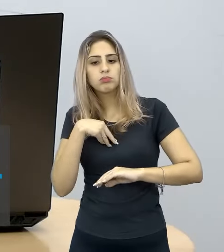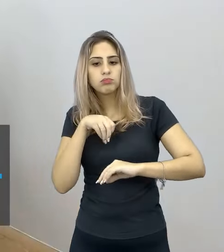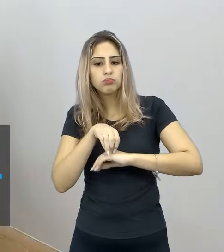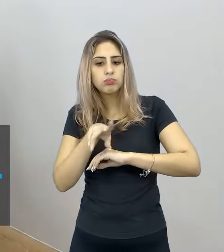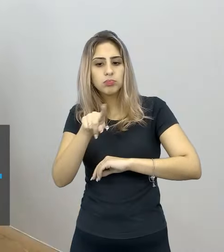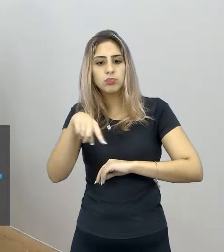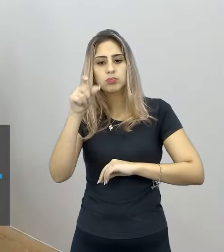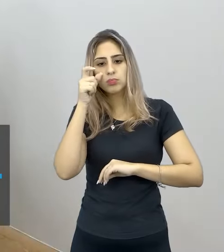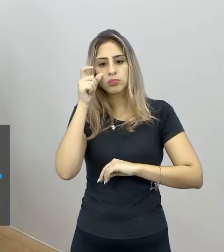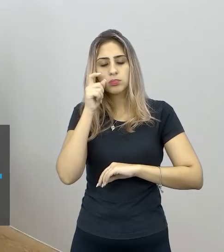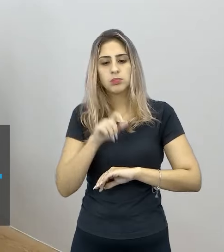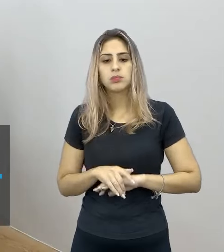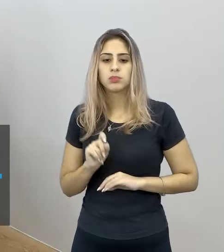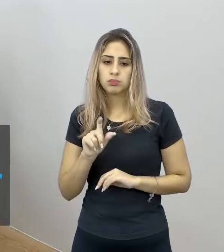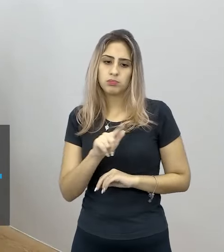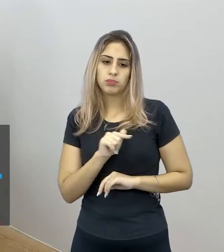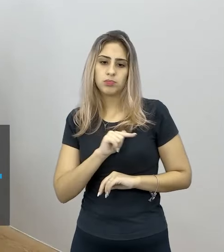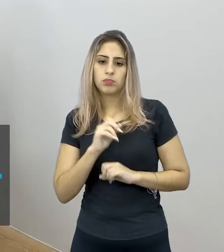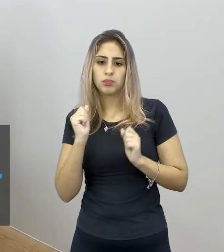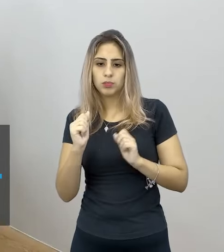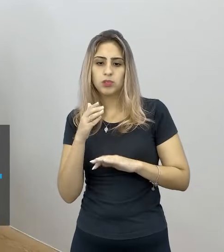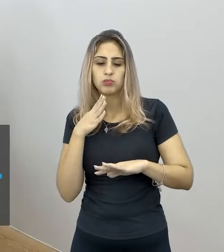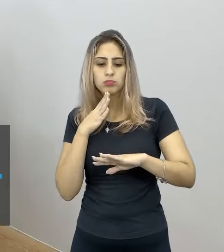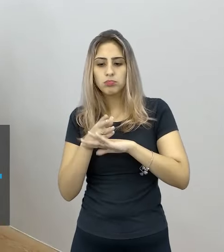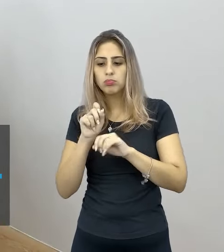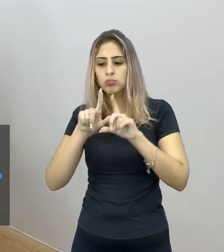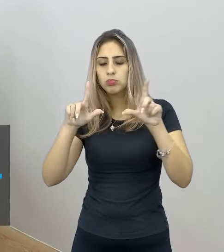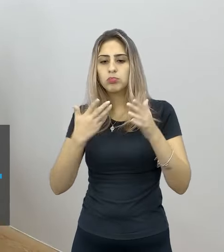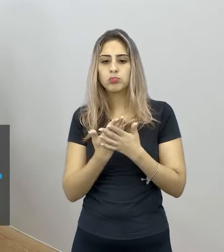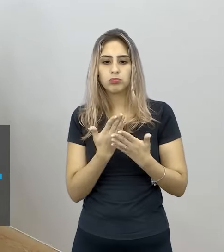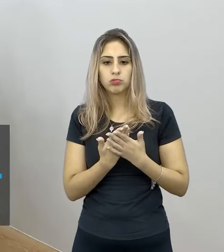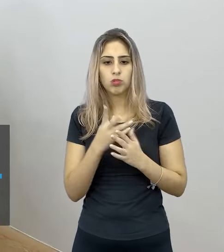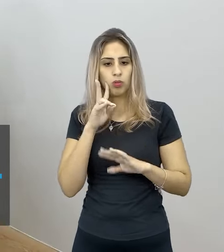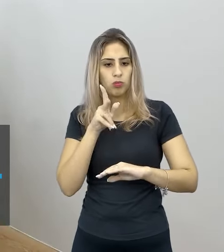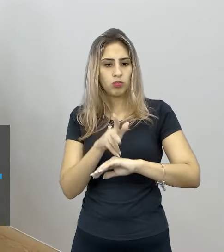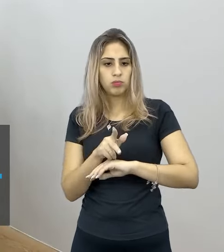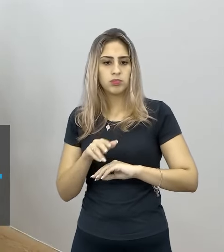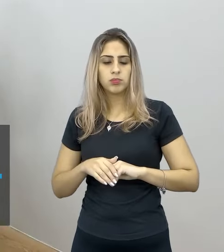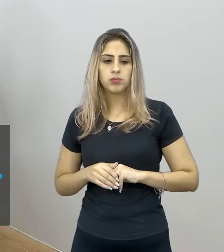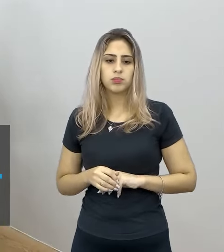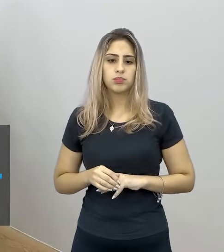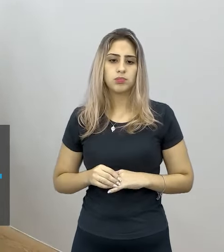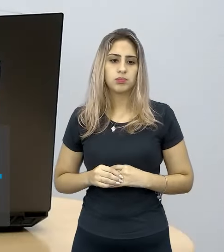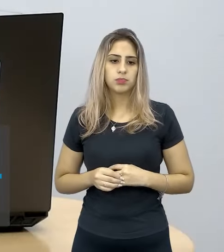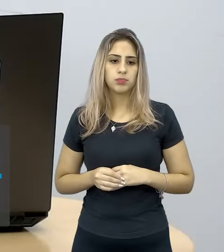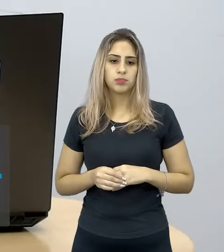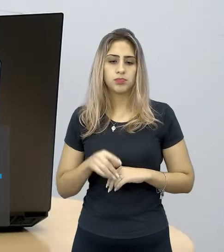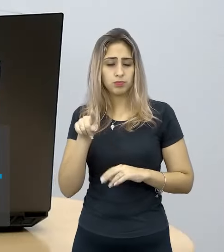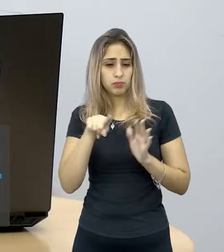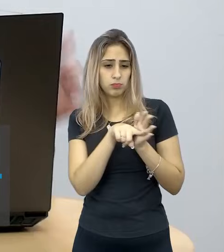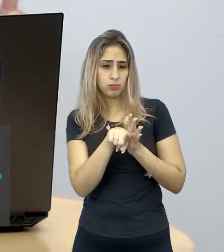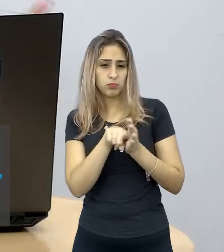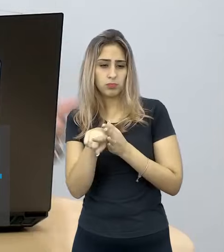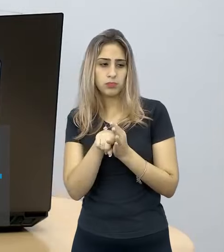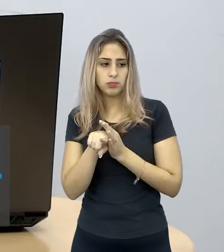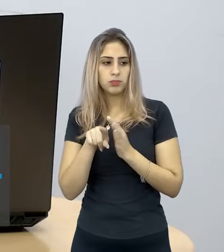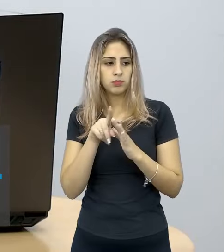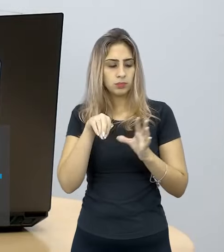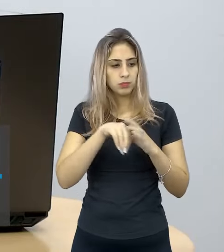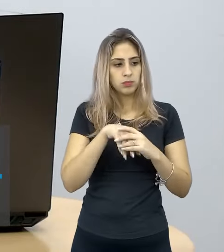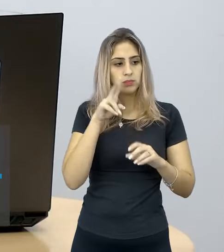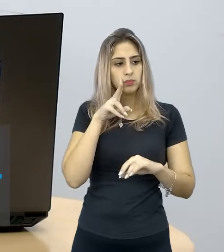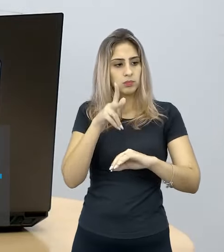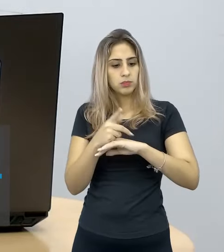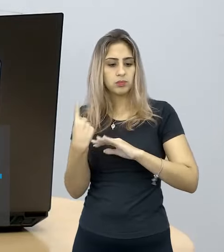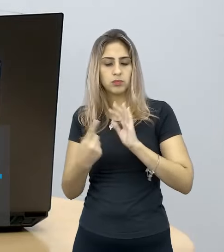vocês assistam. Quem tiver interesse pode até passar na escola. E porque aí, com essa investigação, tanto desse vídeo que nós